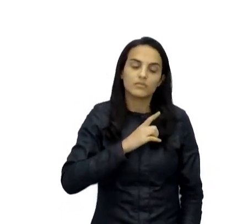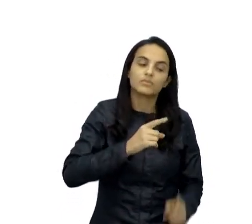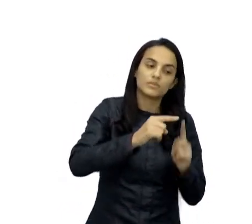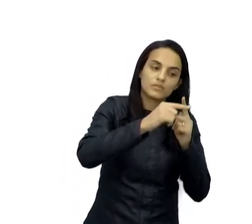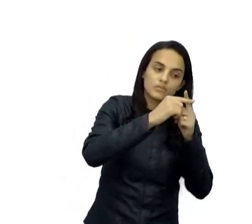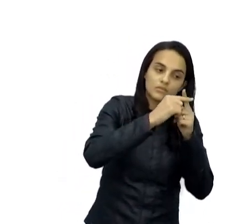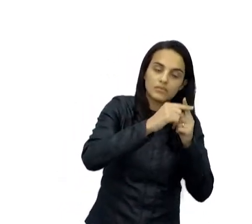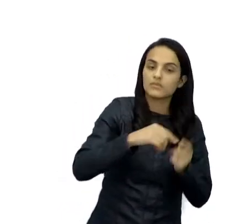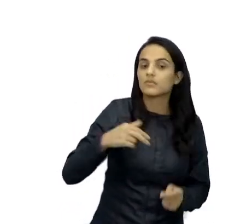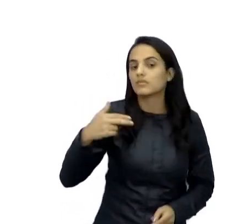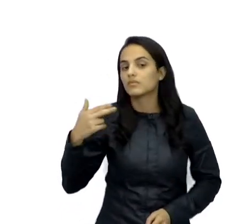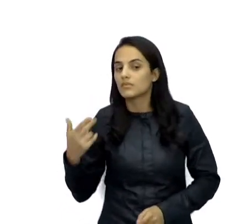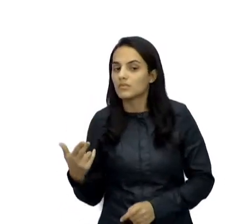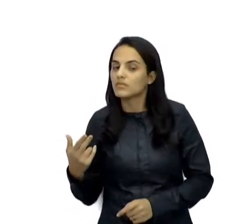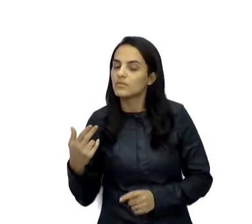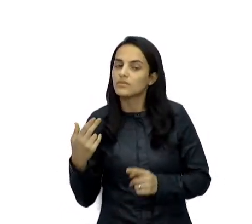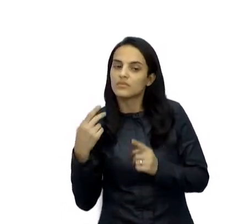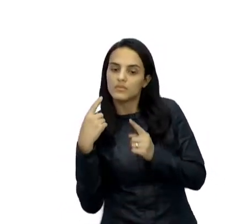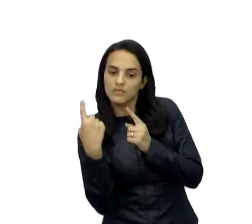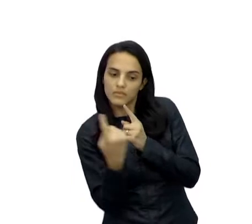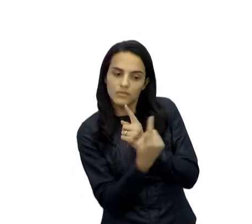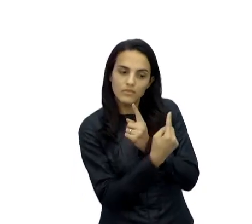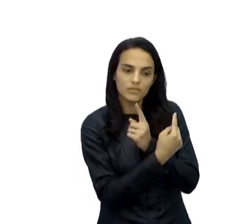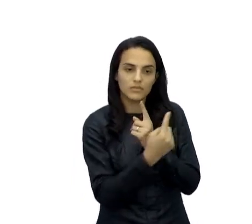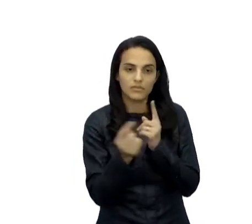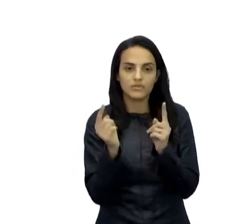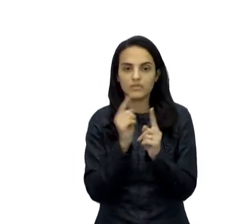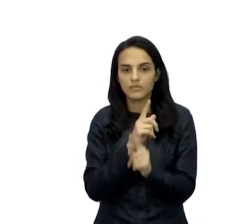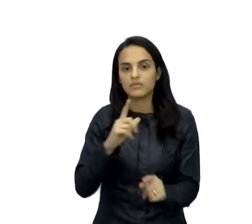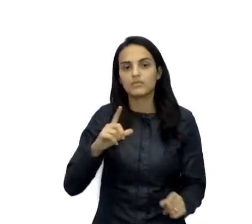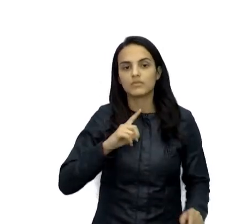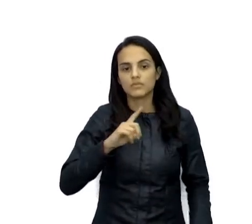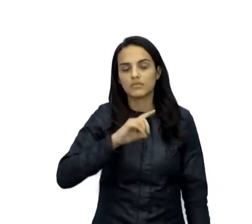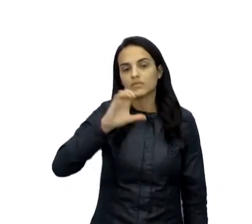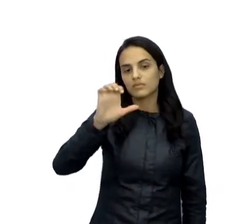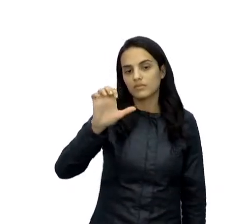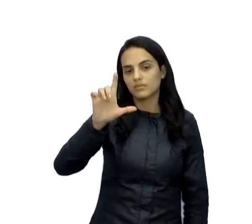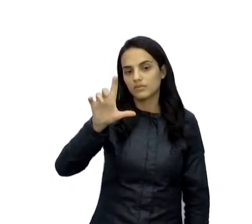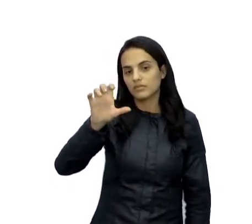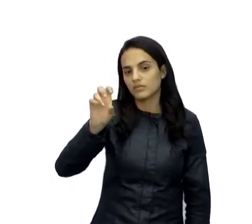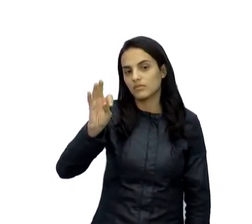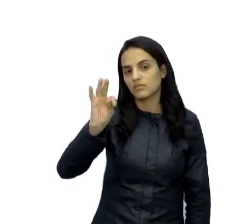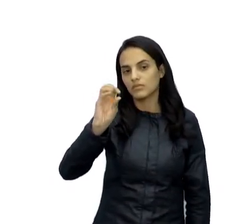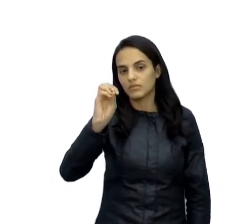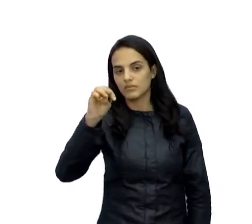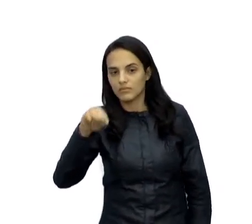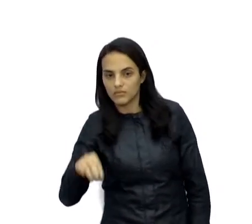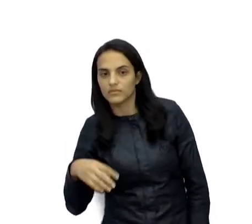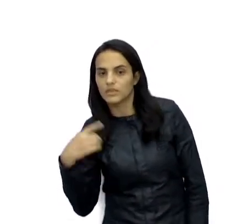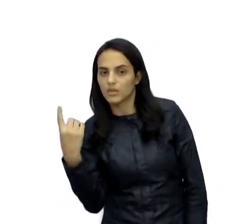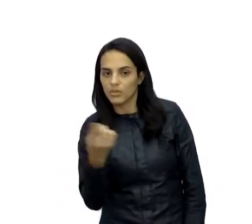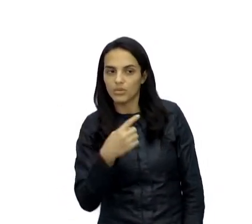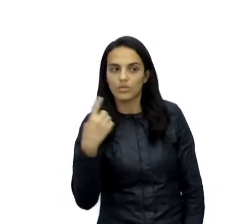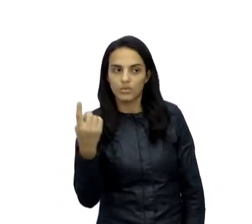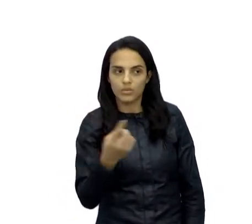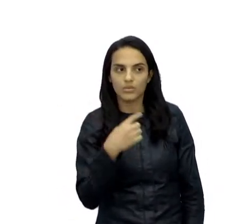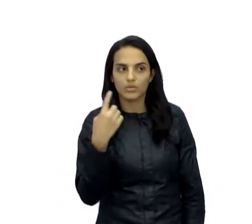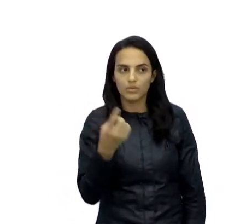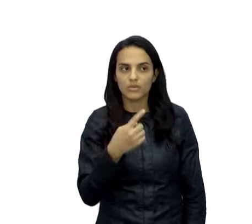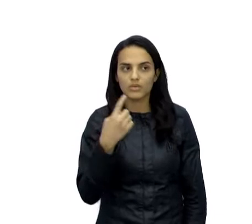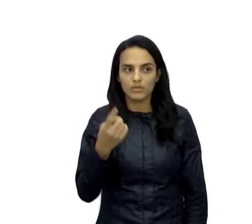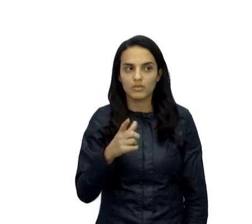positivas, e em volta desse núcleo tem um elétron que fica girando. Então, quando esses elétrons ficam